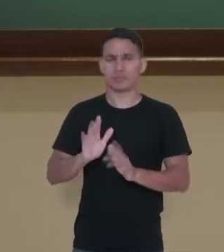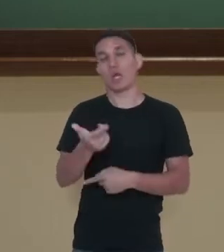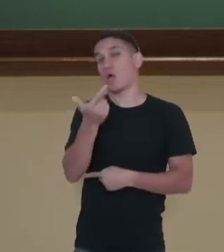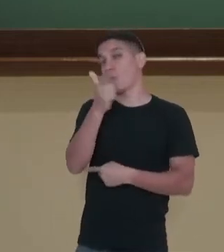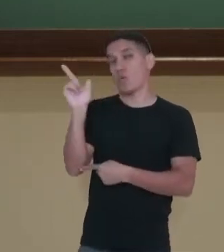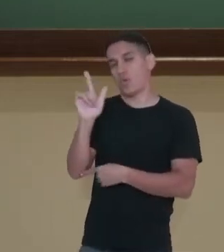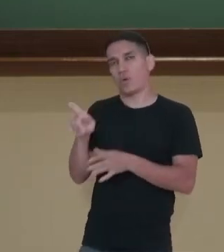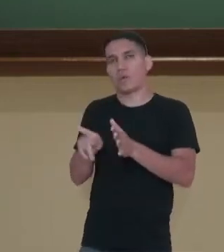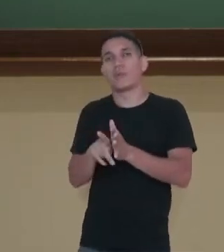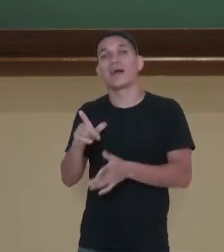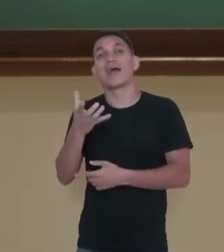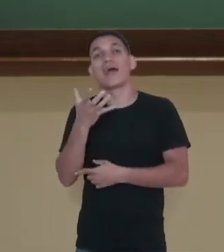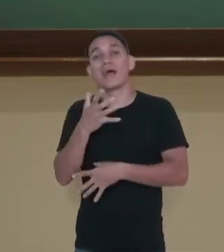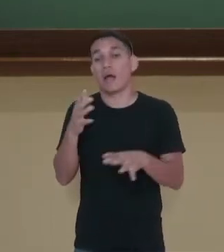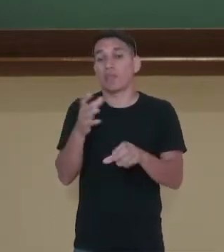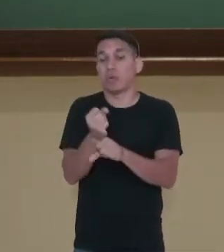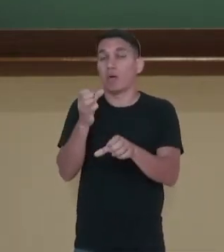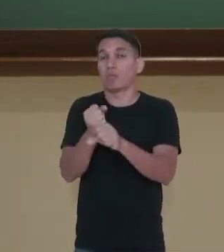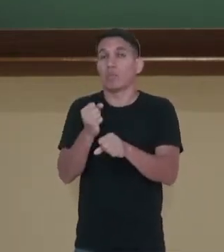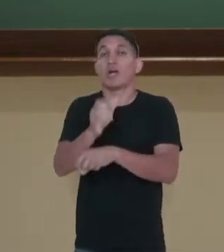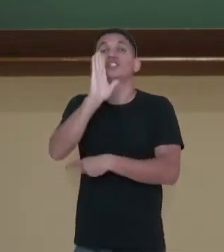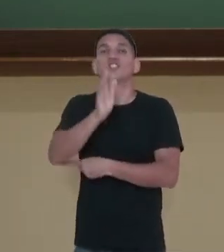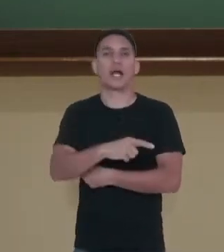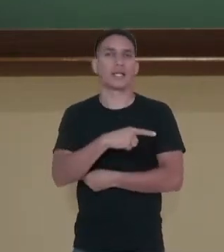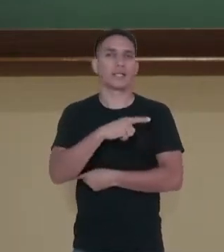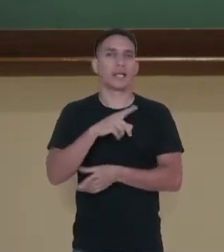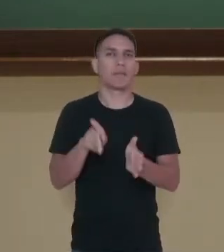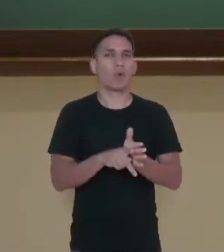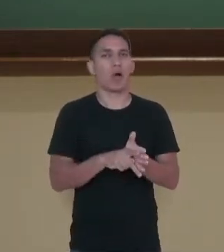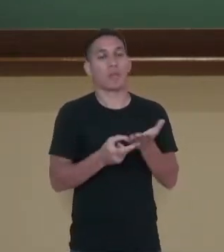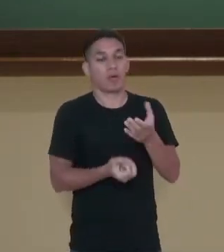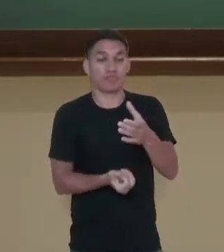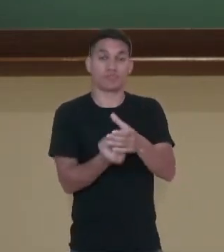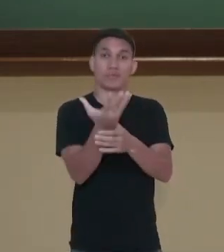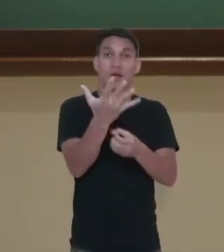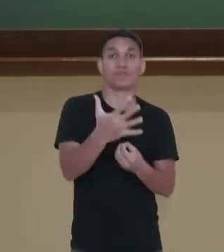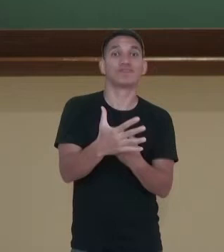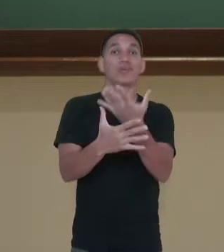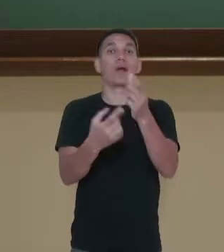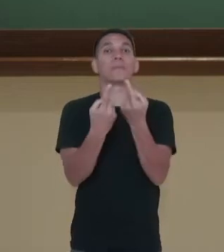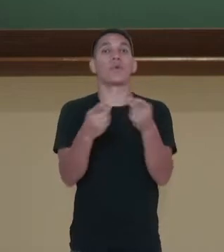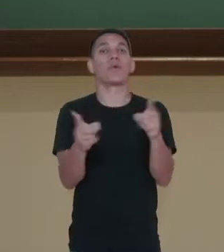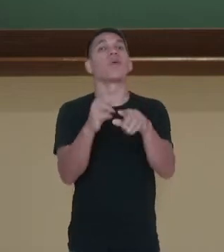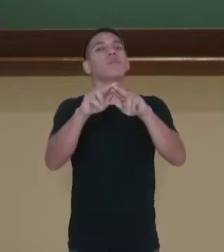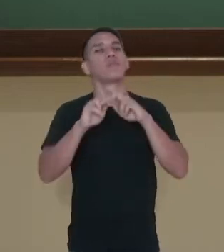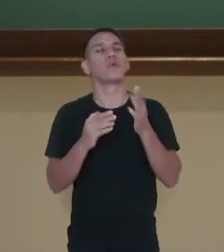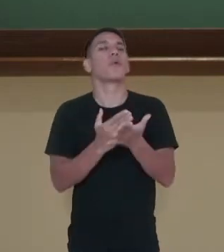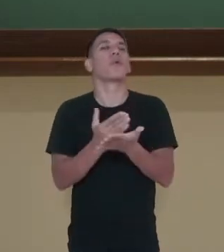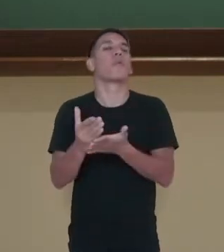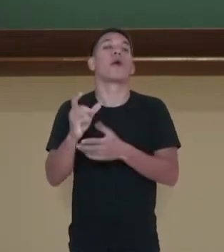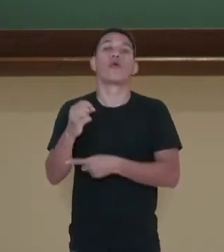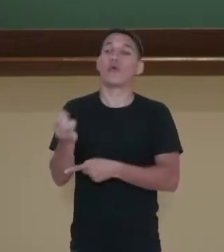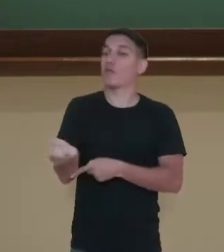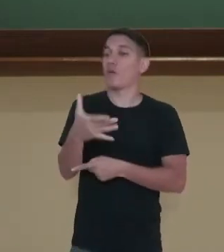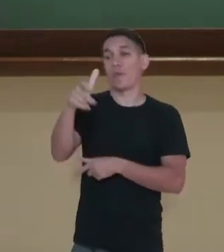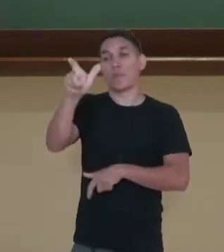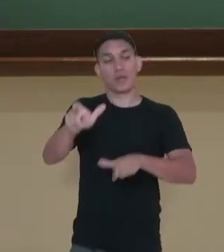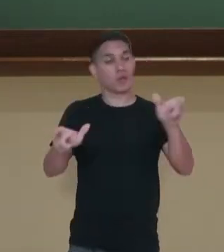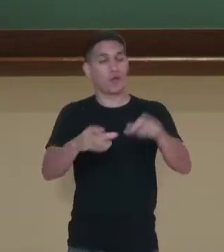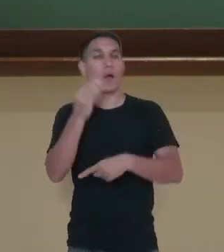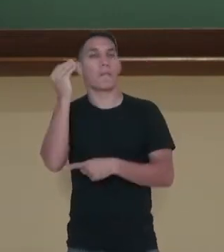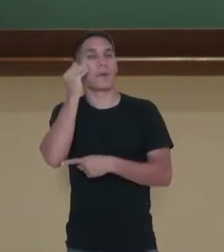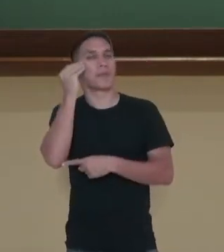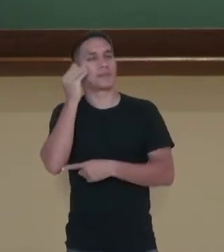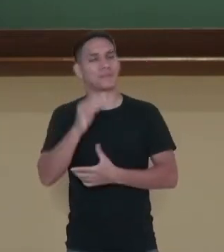querem somar ao que já existia de produção musical, e aí vão entrar na cena os músicos